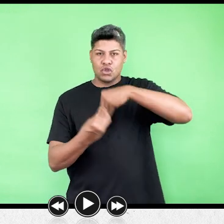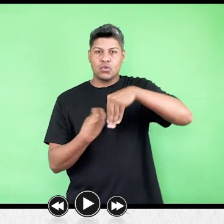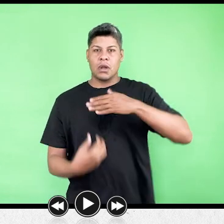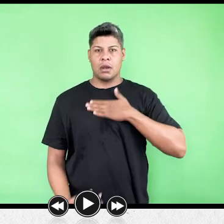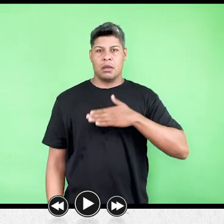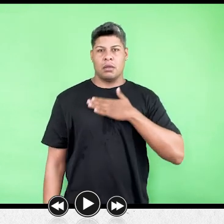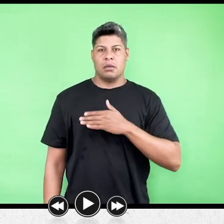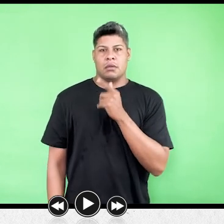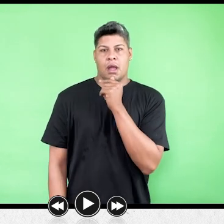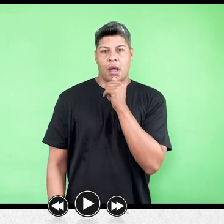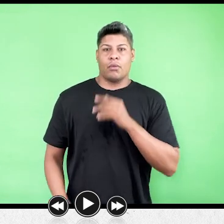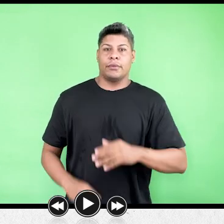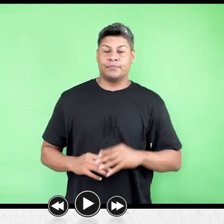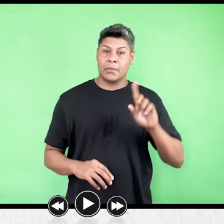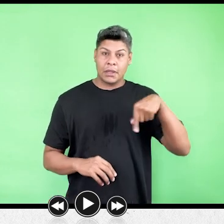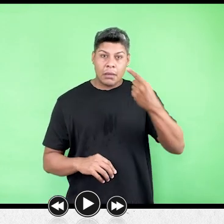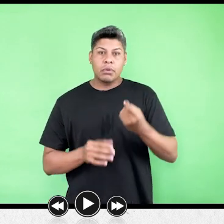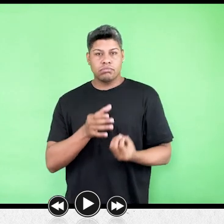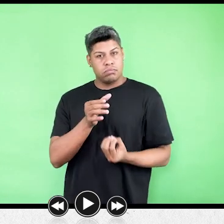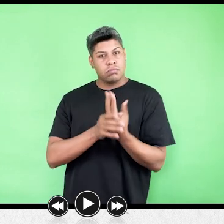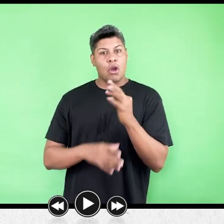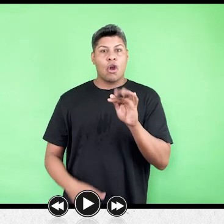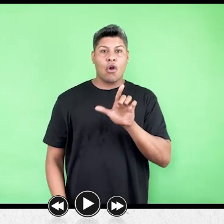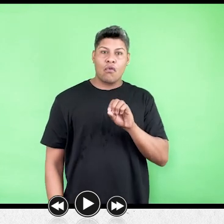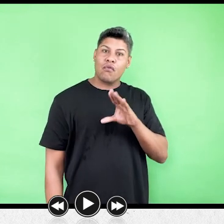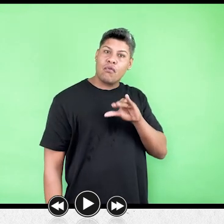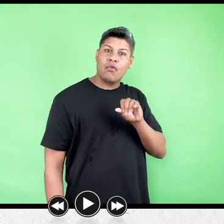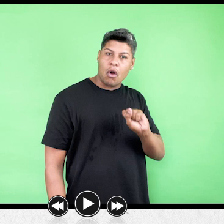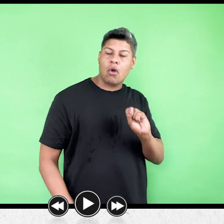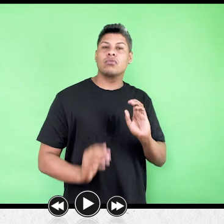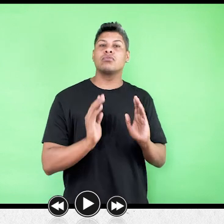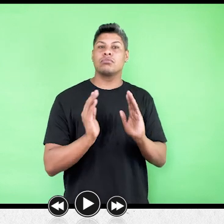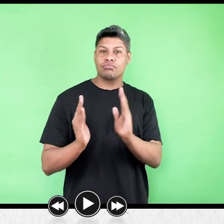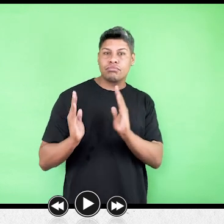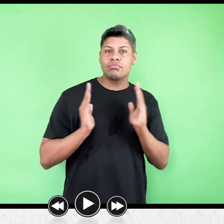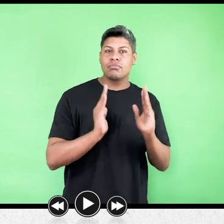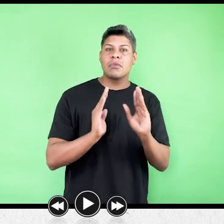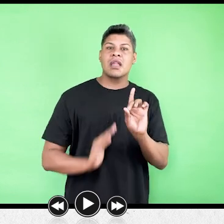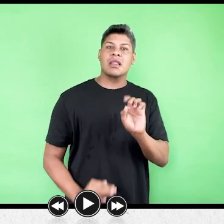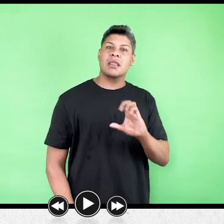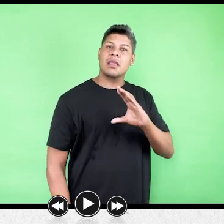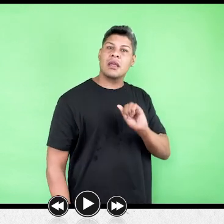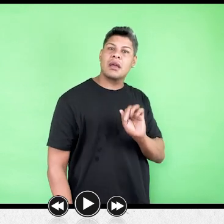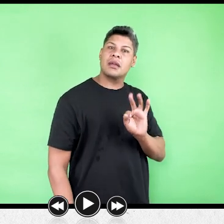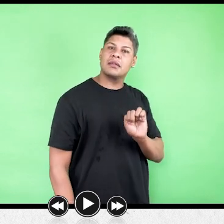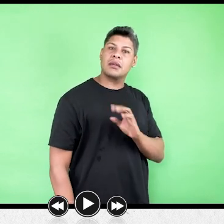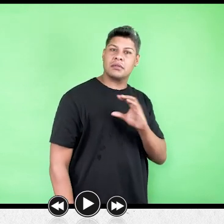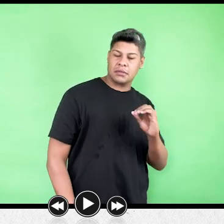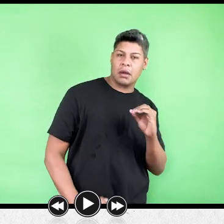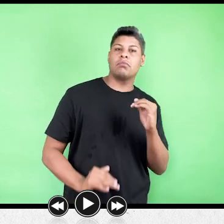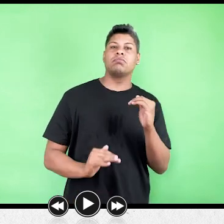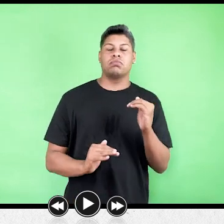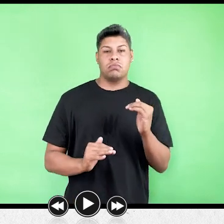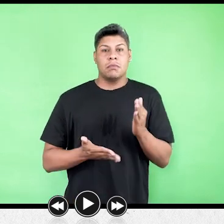água. Depois de a gente formar bem os flocos, a gente passa para a etapa de decantação, que é o processo de